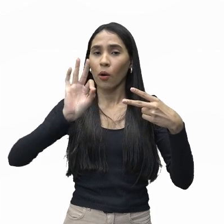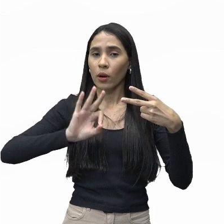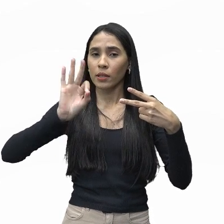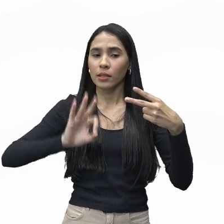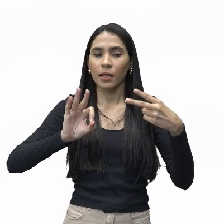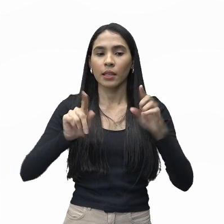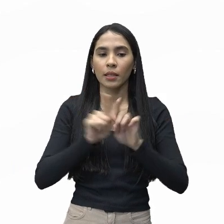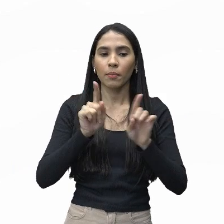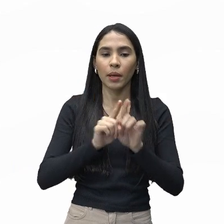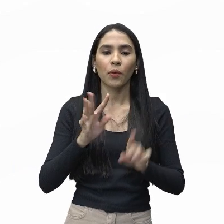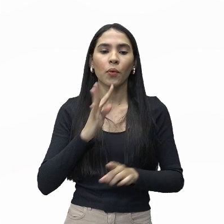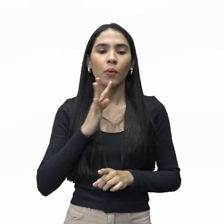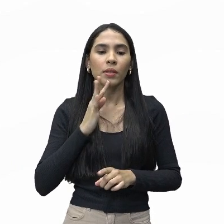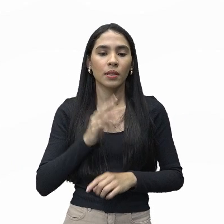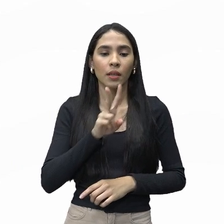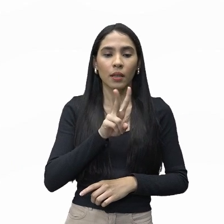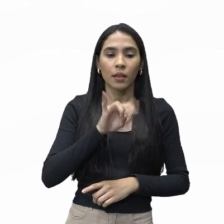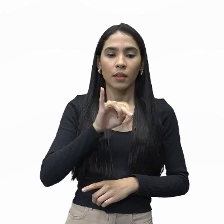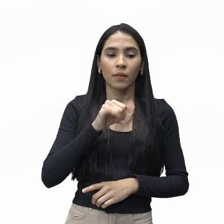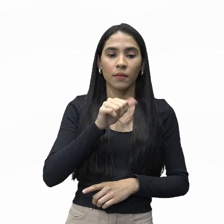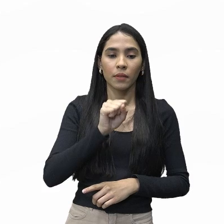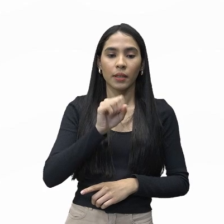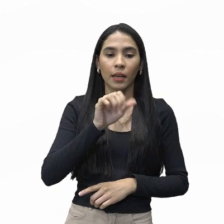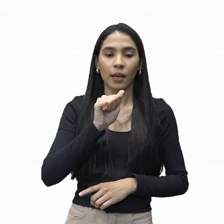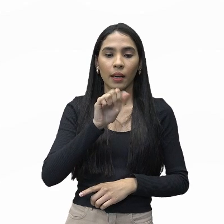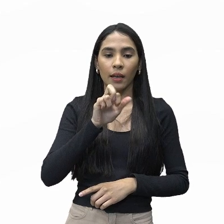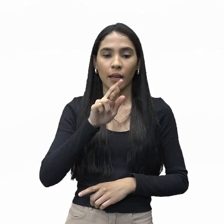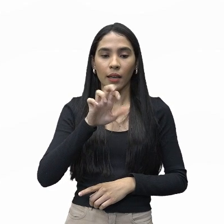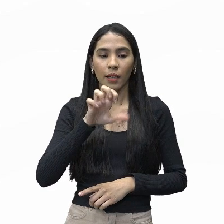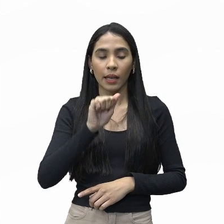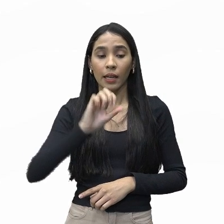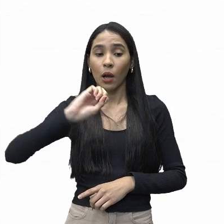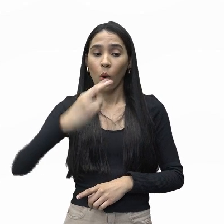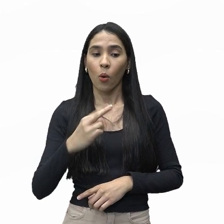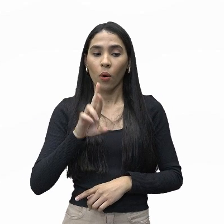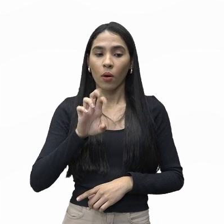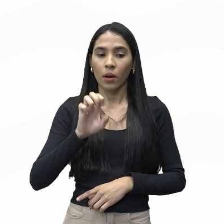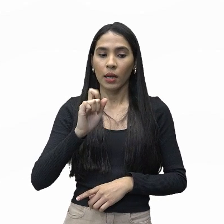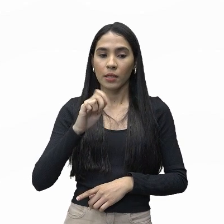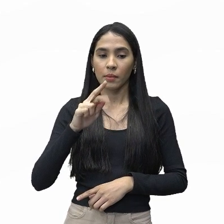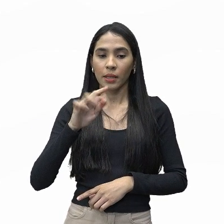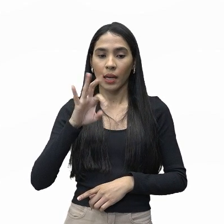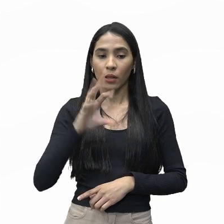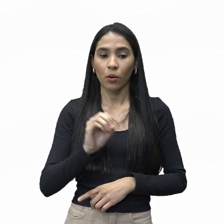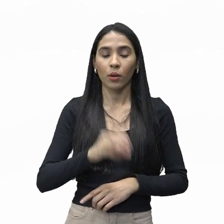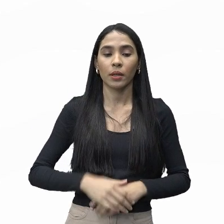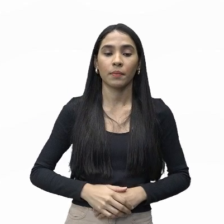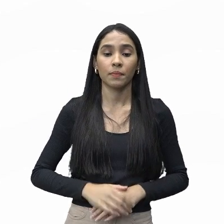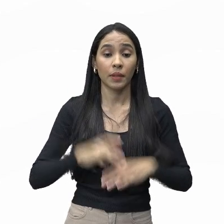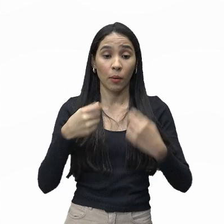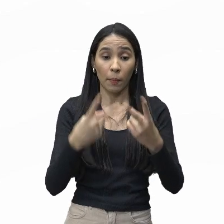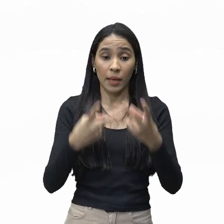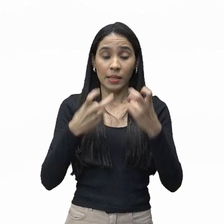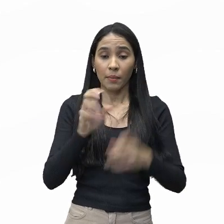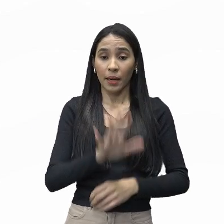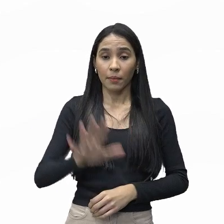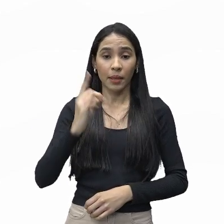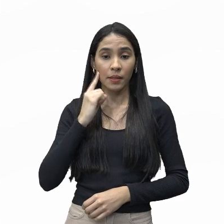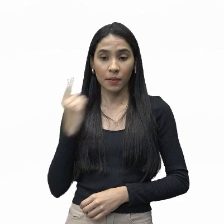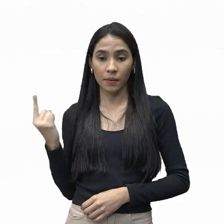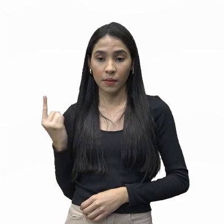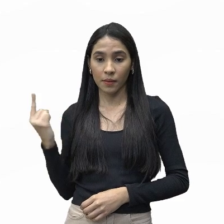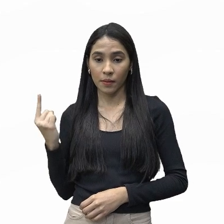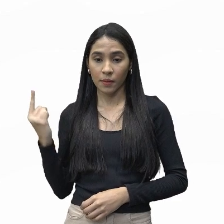conhecidas como vias aéreas ou respiratórias, né? Superiores e inferiores. Você observa na imagem que nós temos